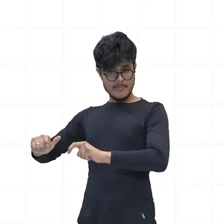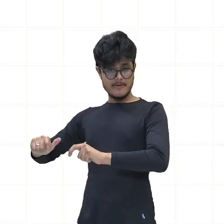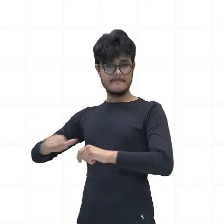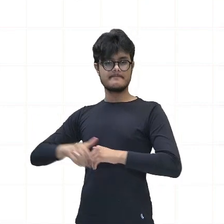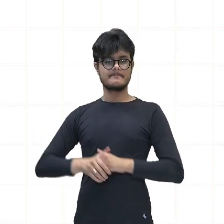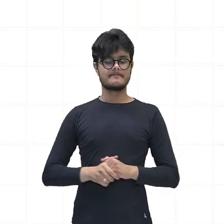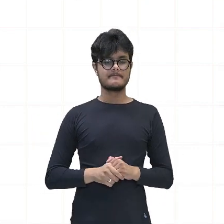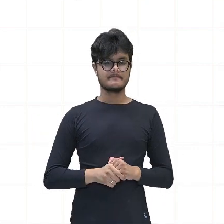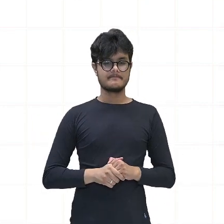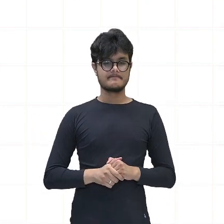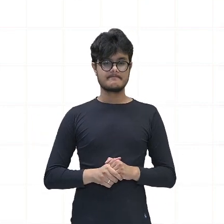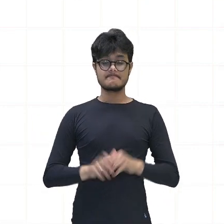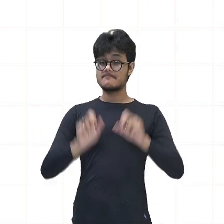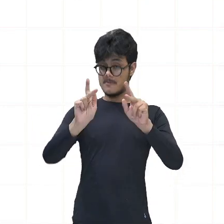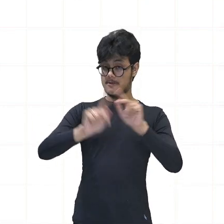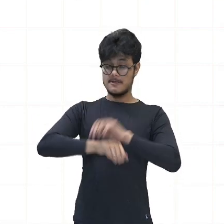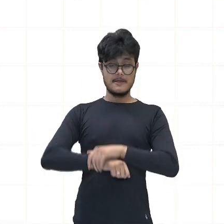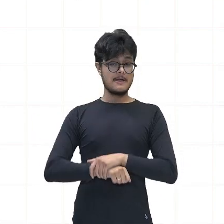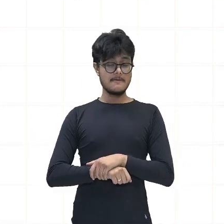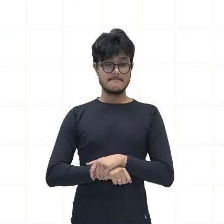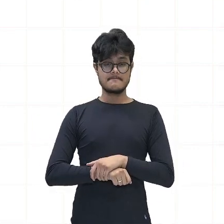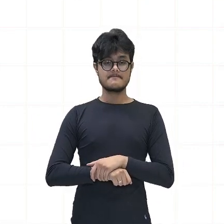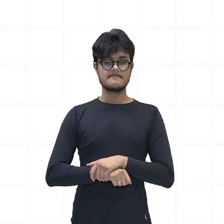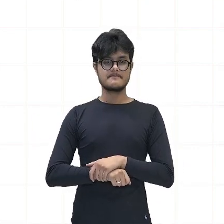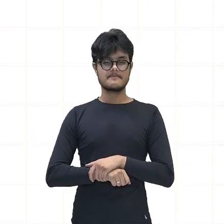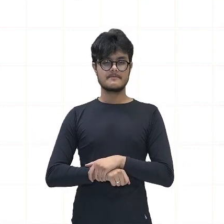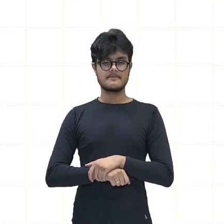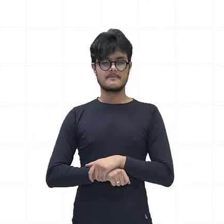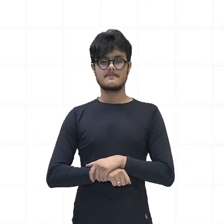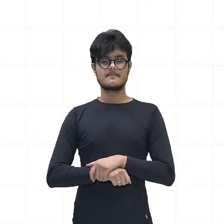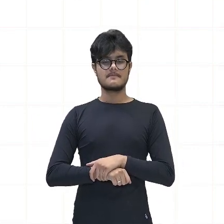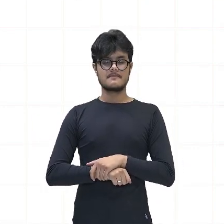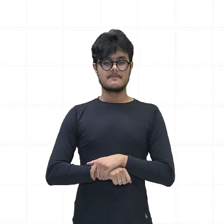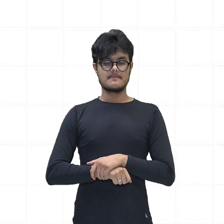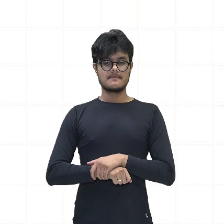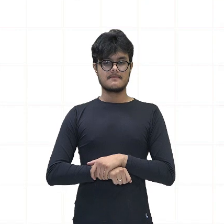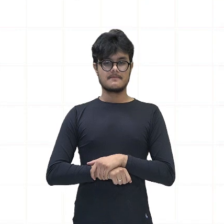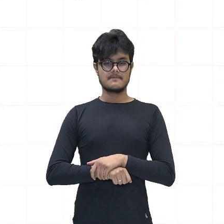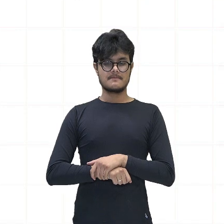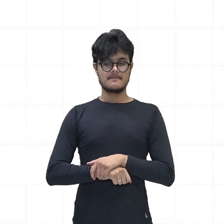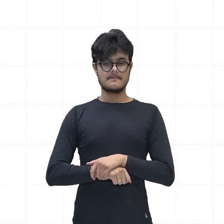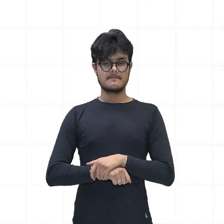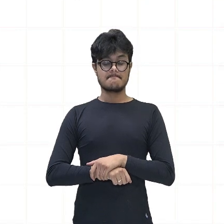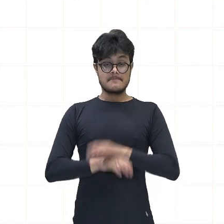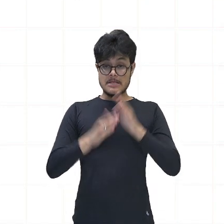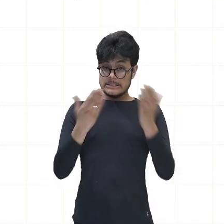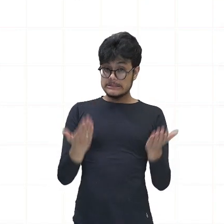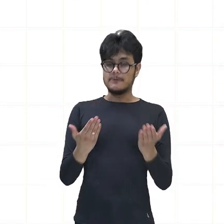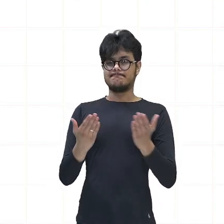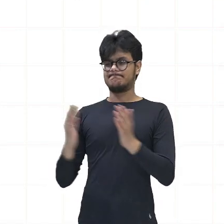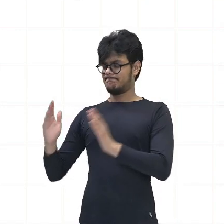do Nordeste e se expandindo para essas áreas do Sudeste. Lembrando que ela foi entrar em decadência